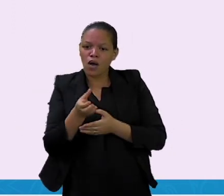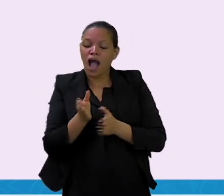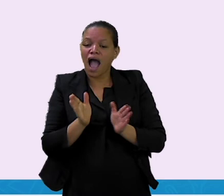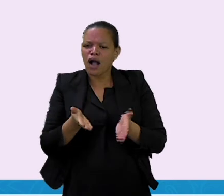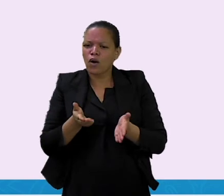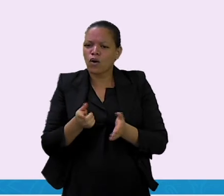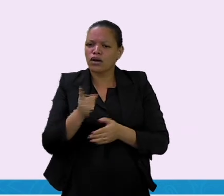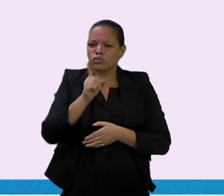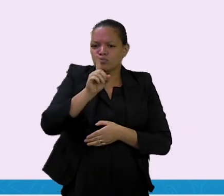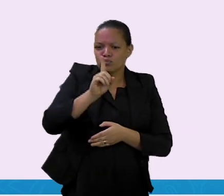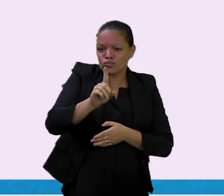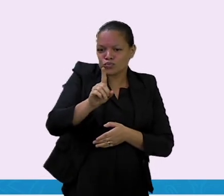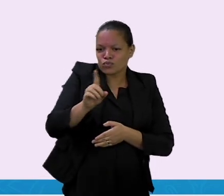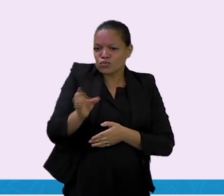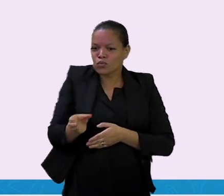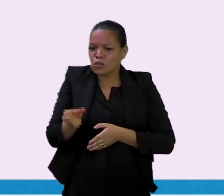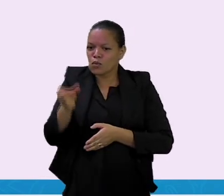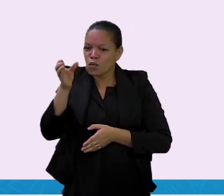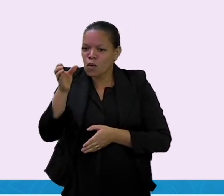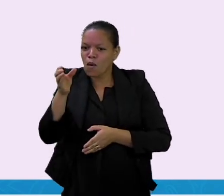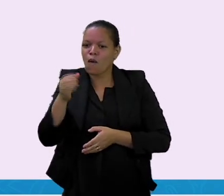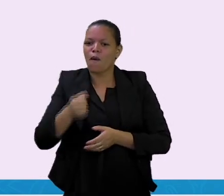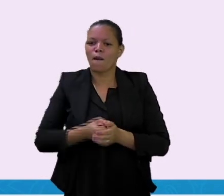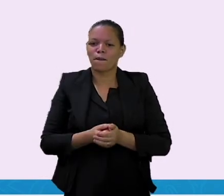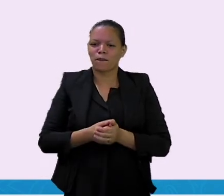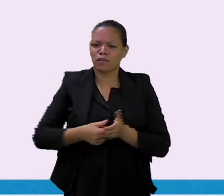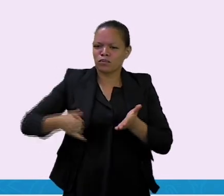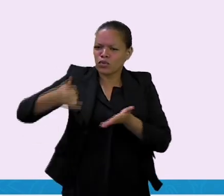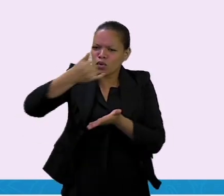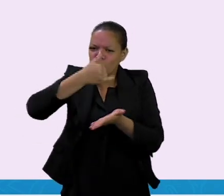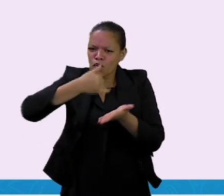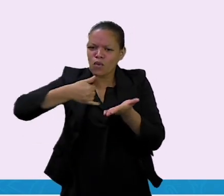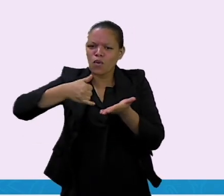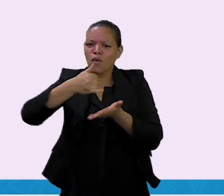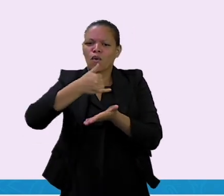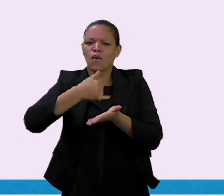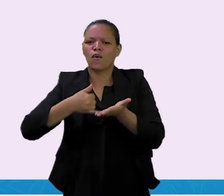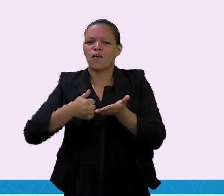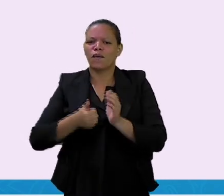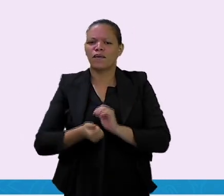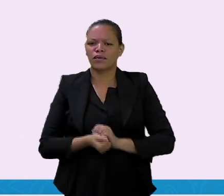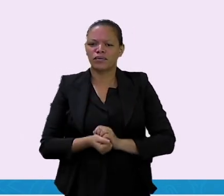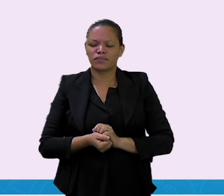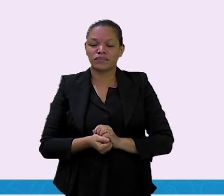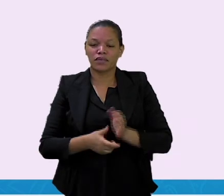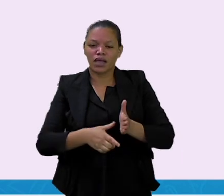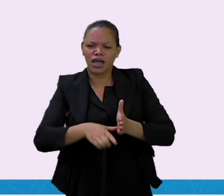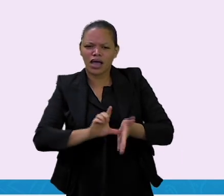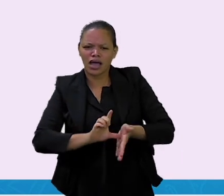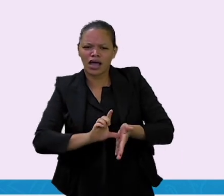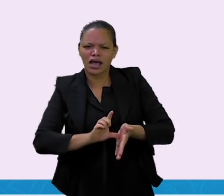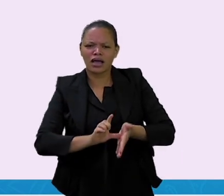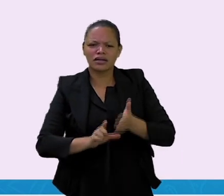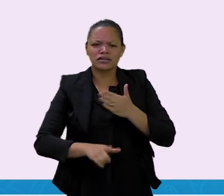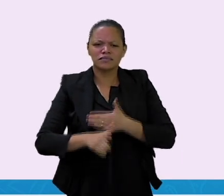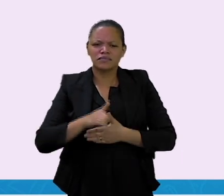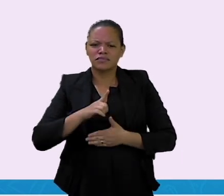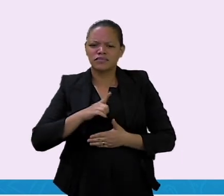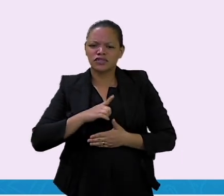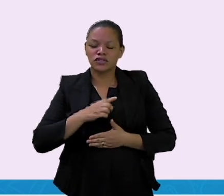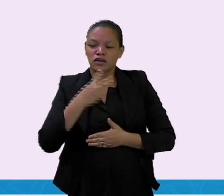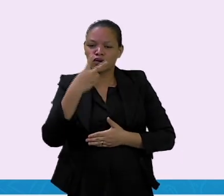apenas, passou para 1 copo de óleo de soja. Nós tínhamos 2 copos e